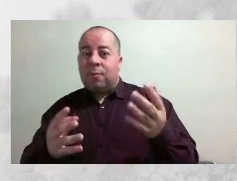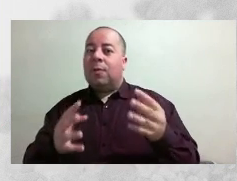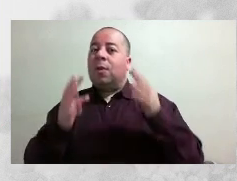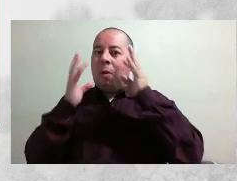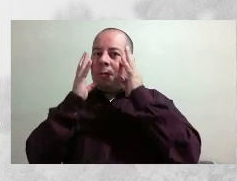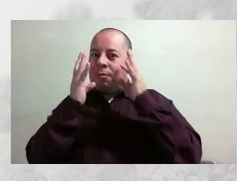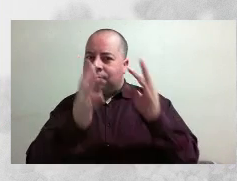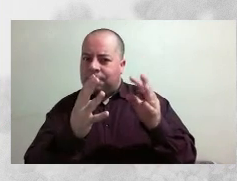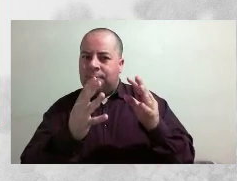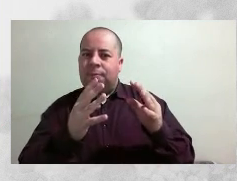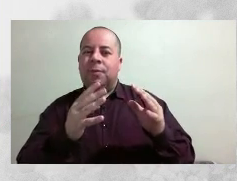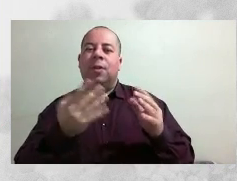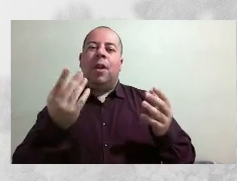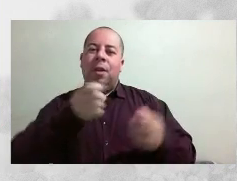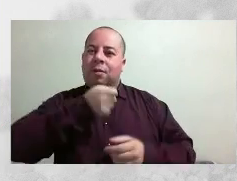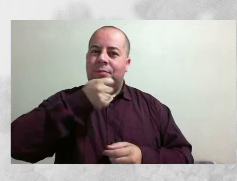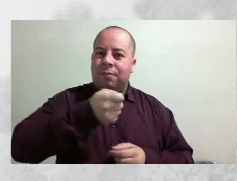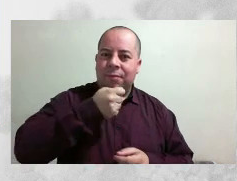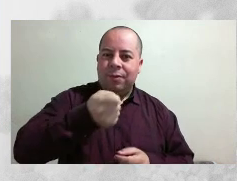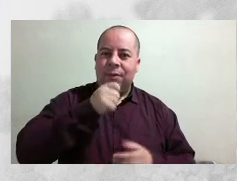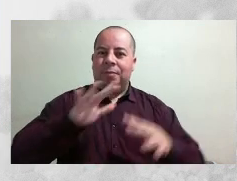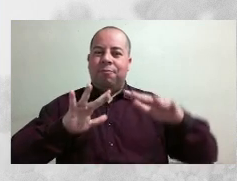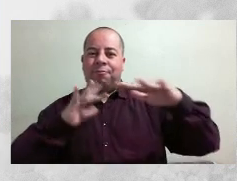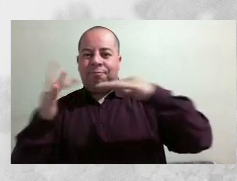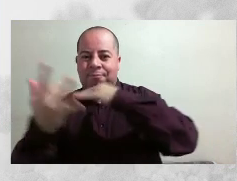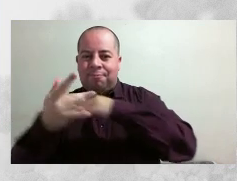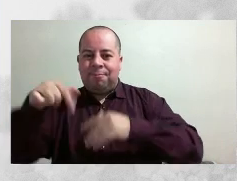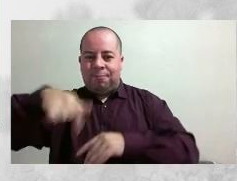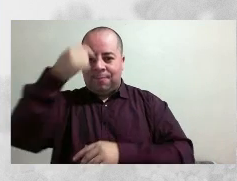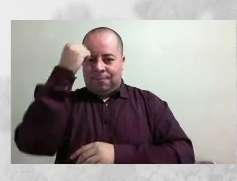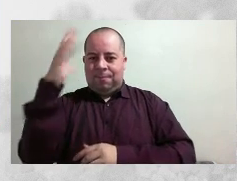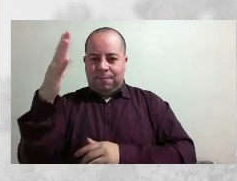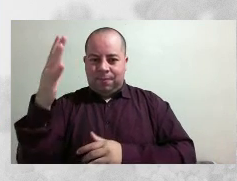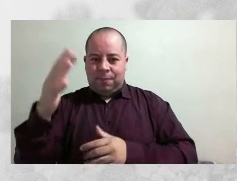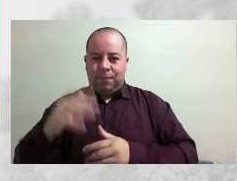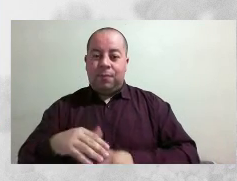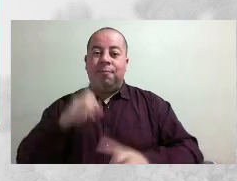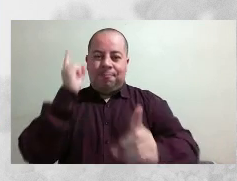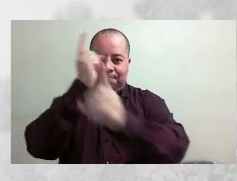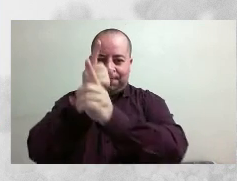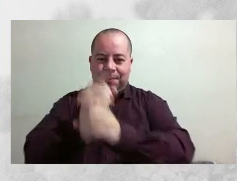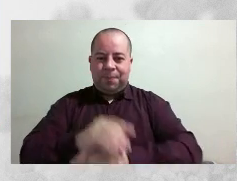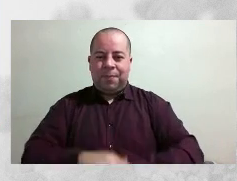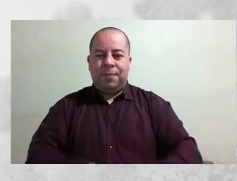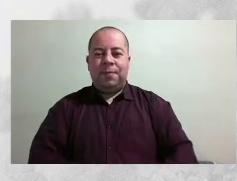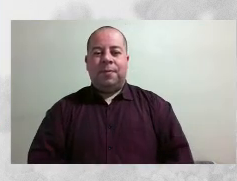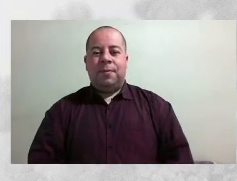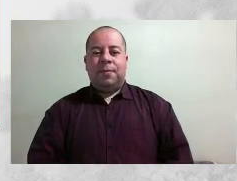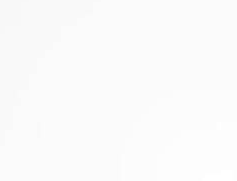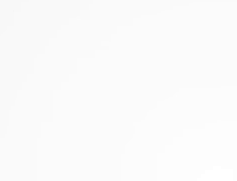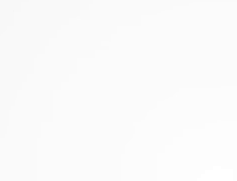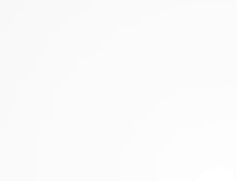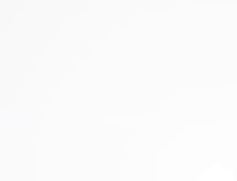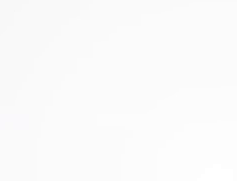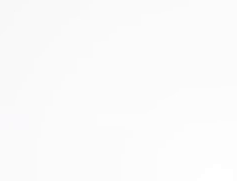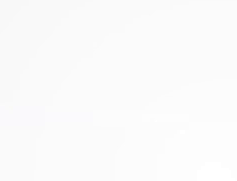você, acompanhe o programa Unipampa Entrevista pelas redes sociais da universidade. Até logo!